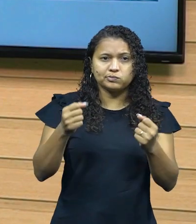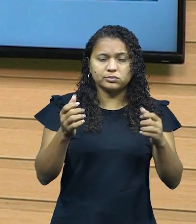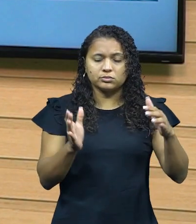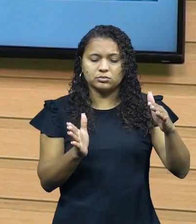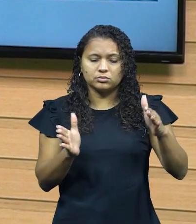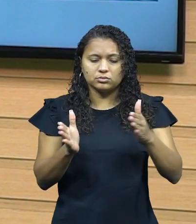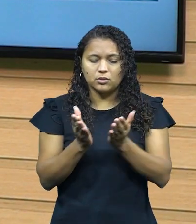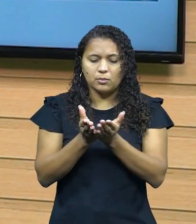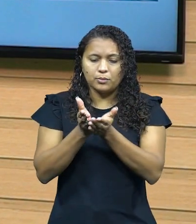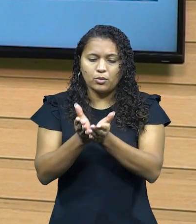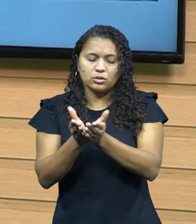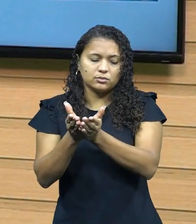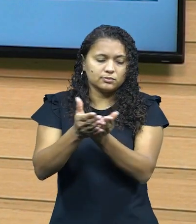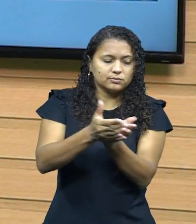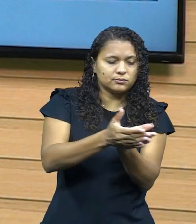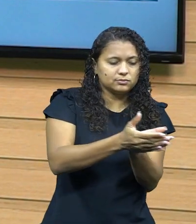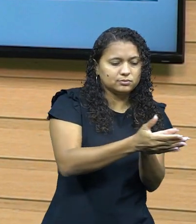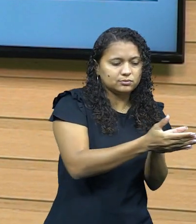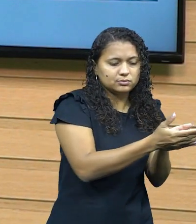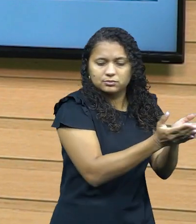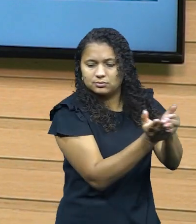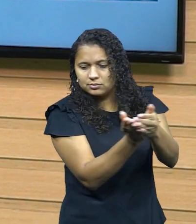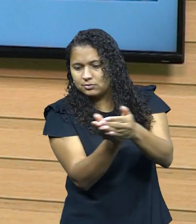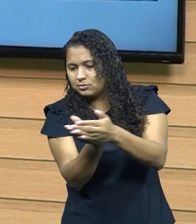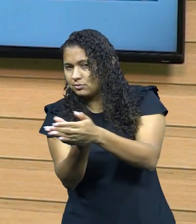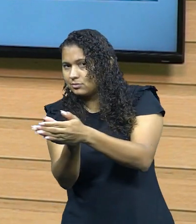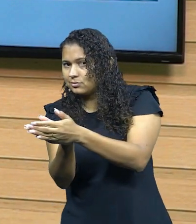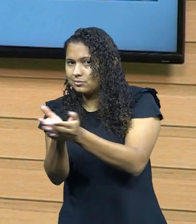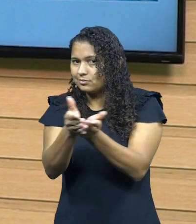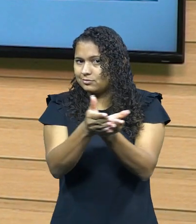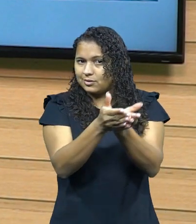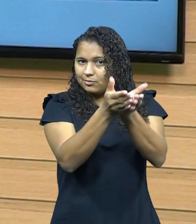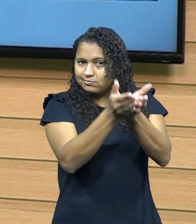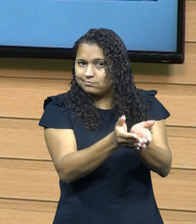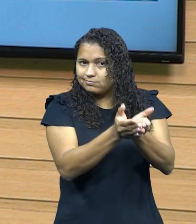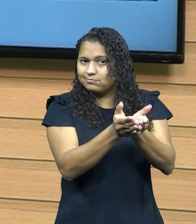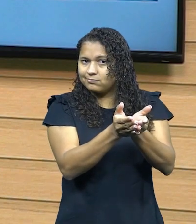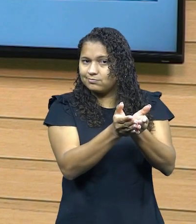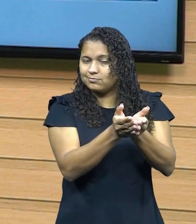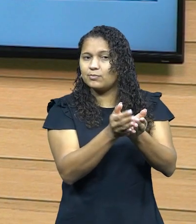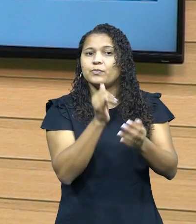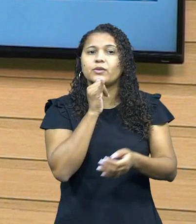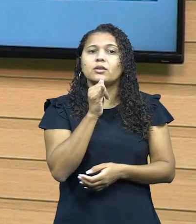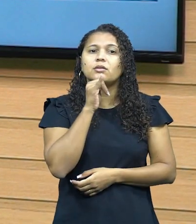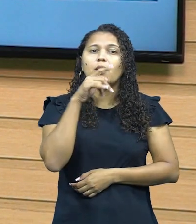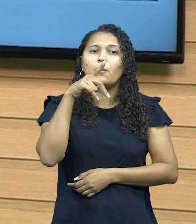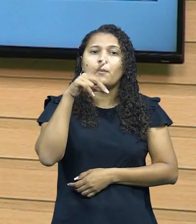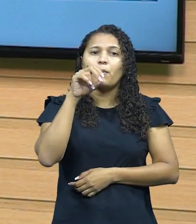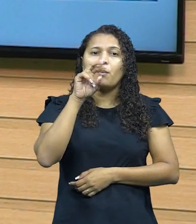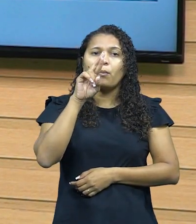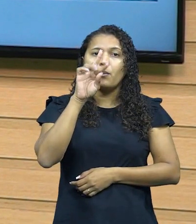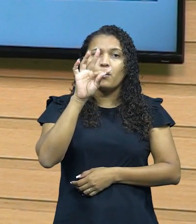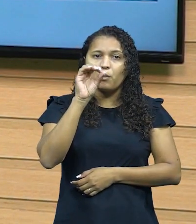manobras de atracamento, por exemplo, quando ela está entrando na área do porto em si,